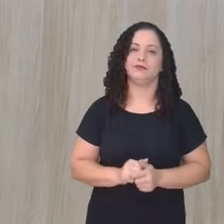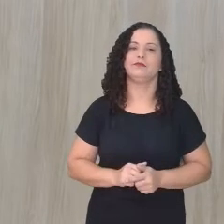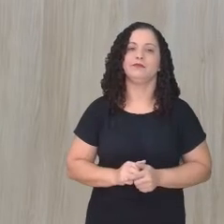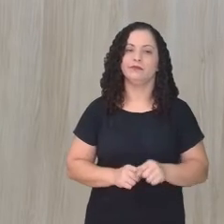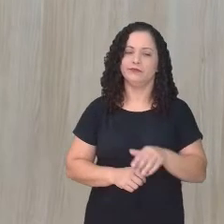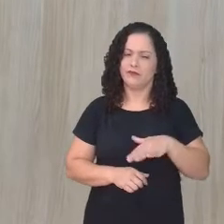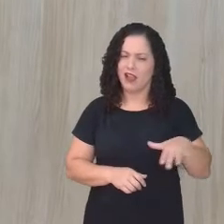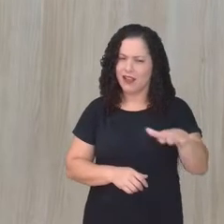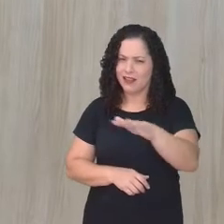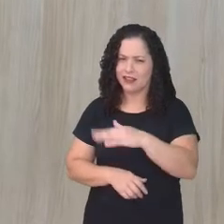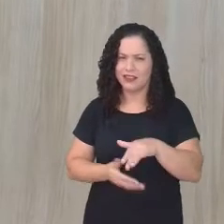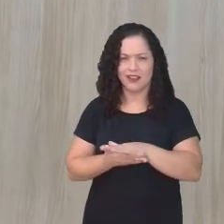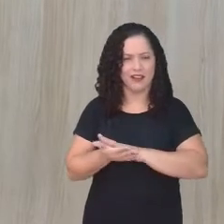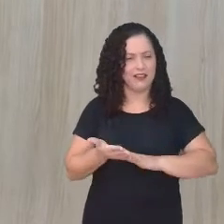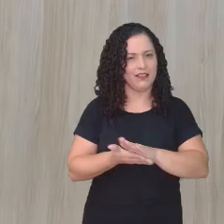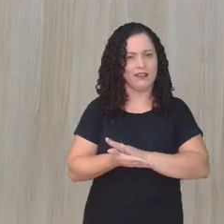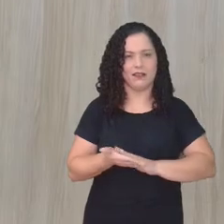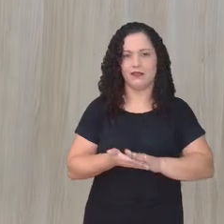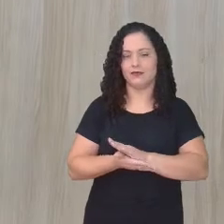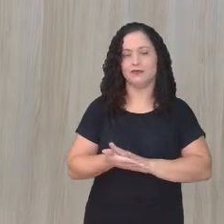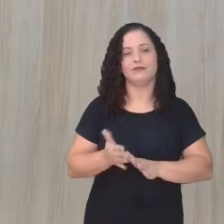desses ambientes, ok?